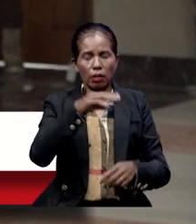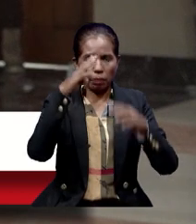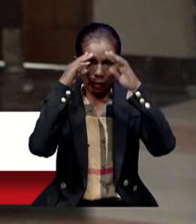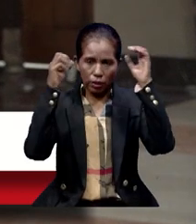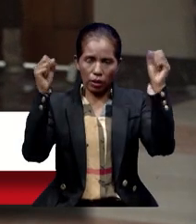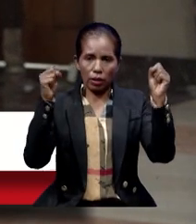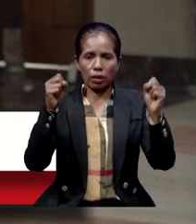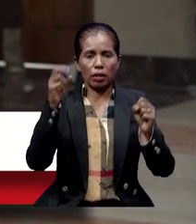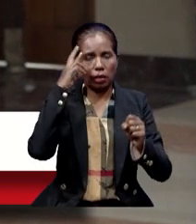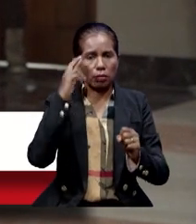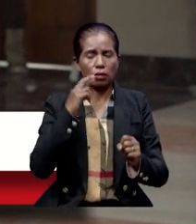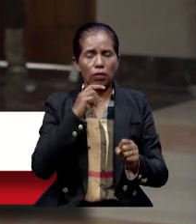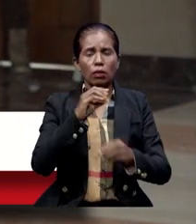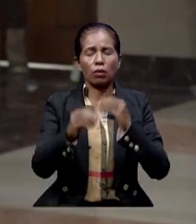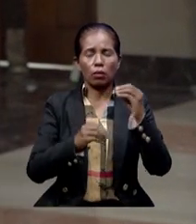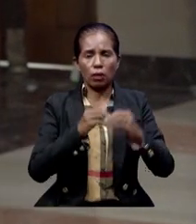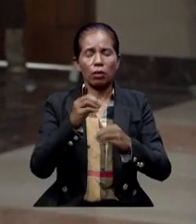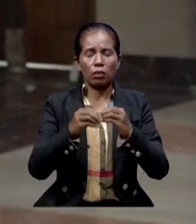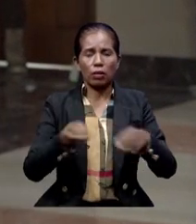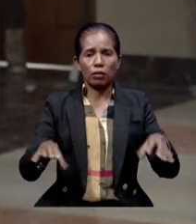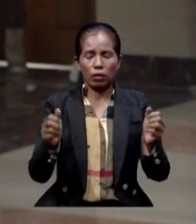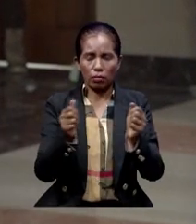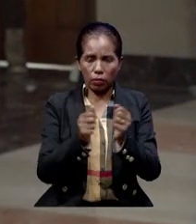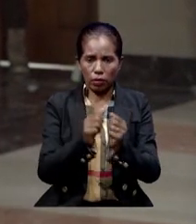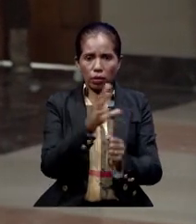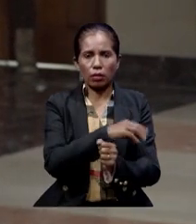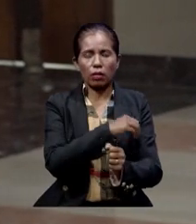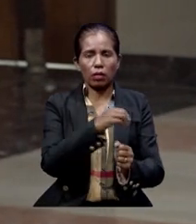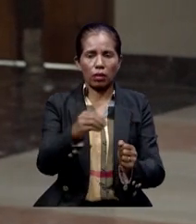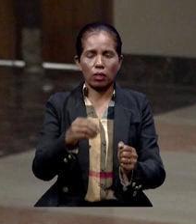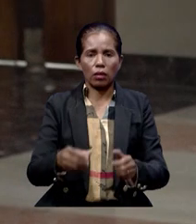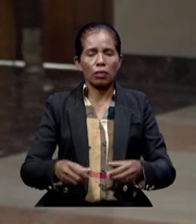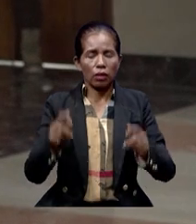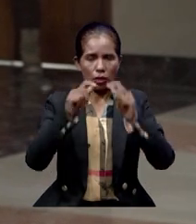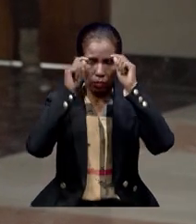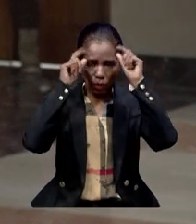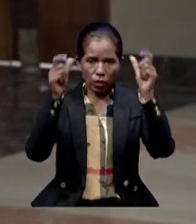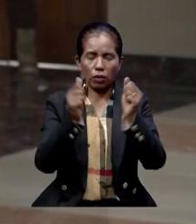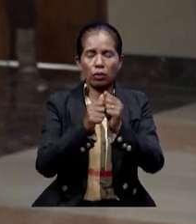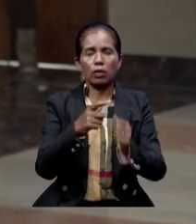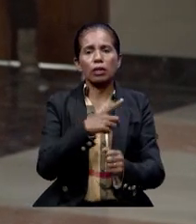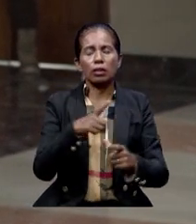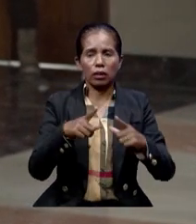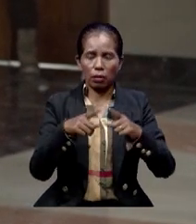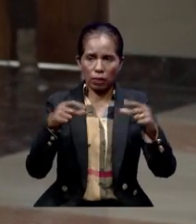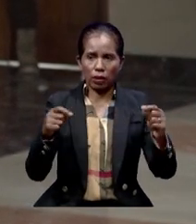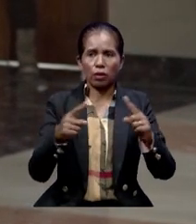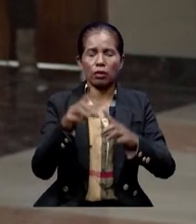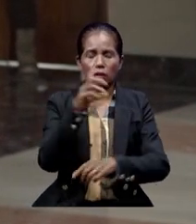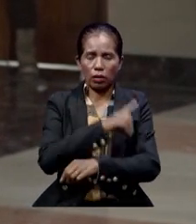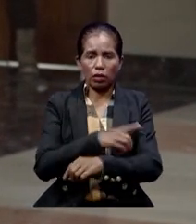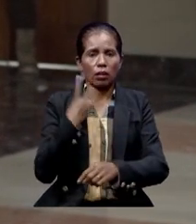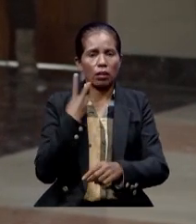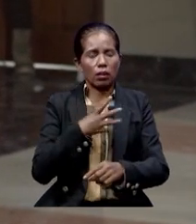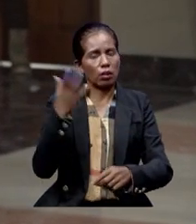República com ba relações bilaterais na cooperação entre Timor-Leste e Japão. E hoje já vamos